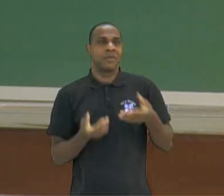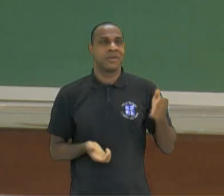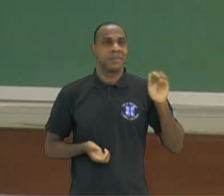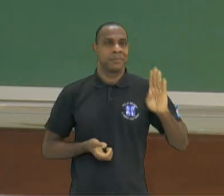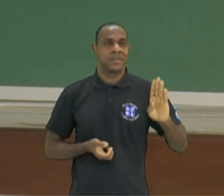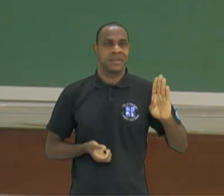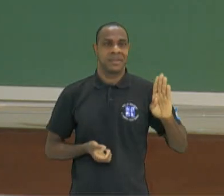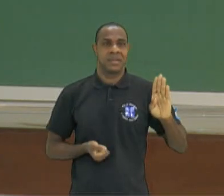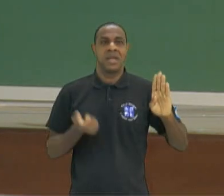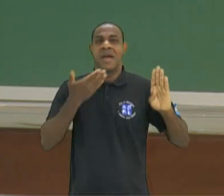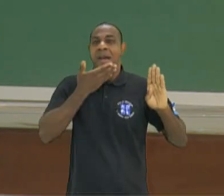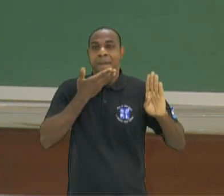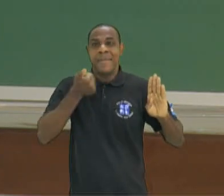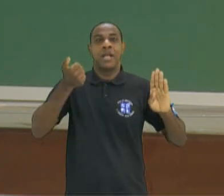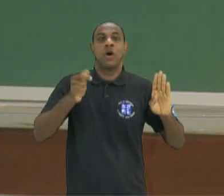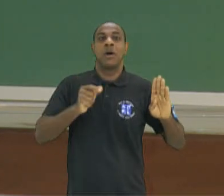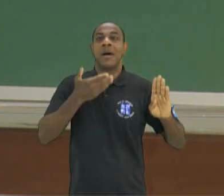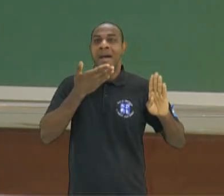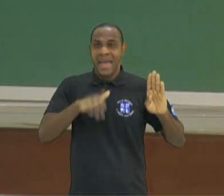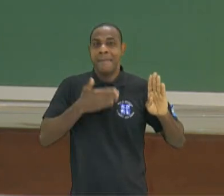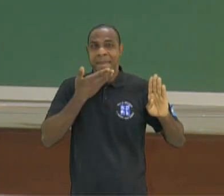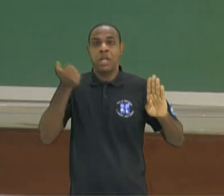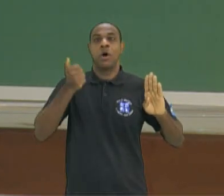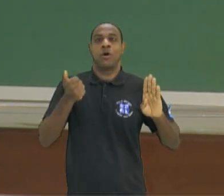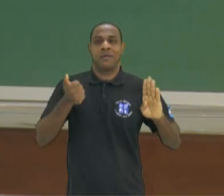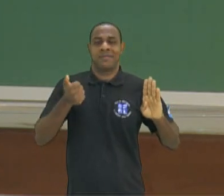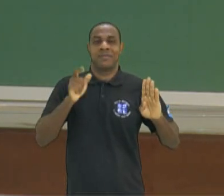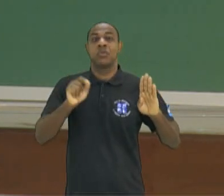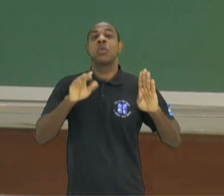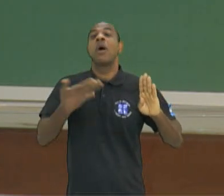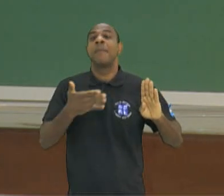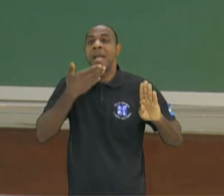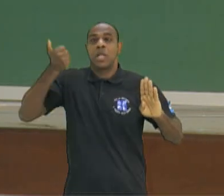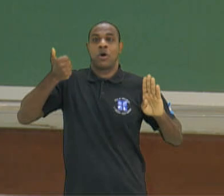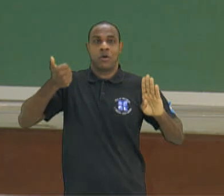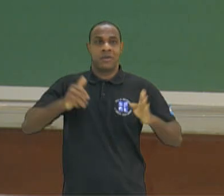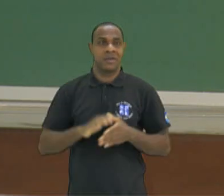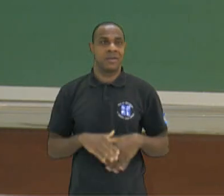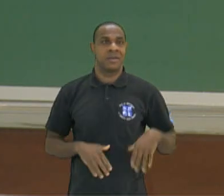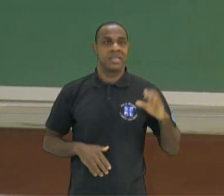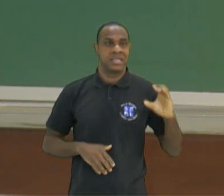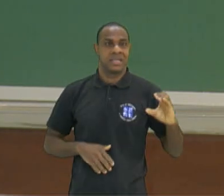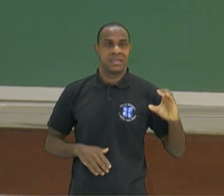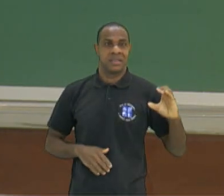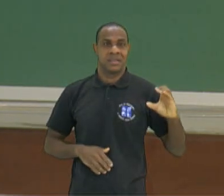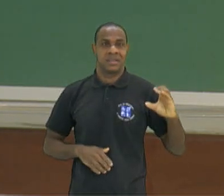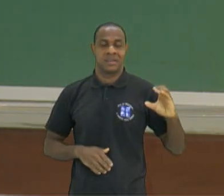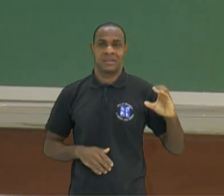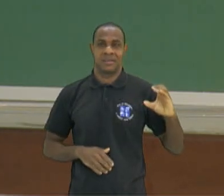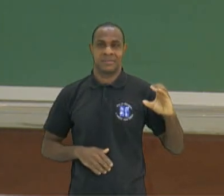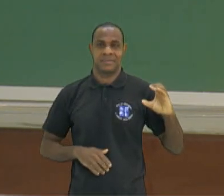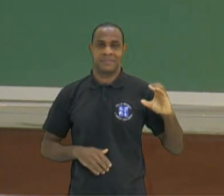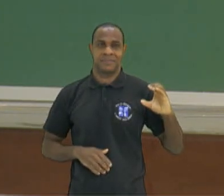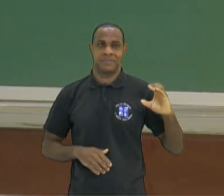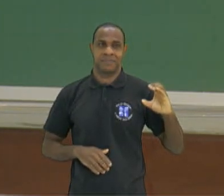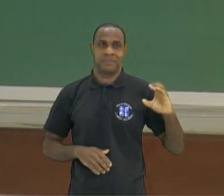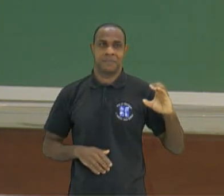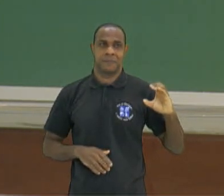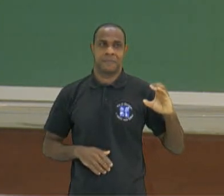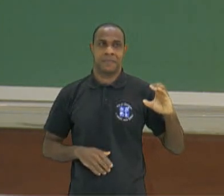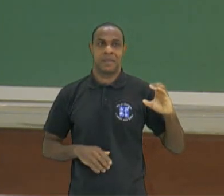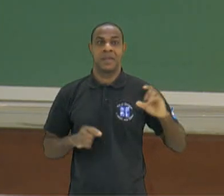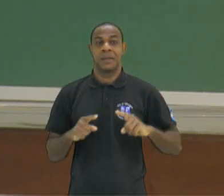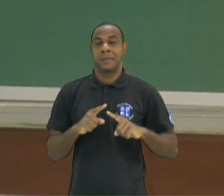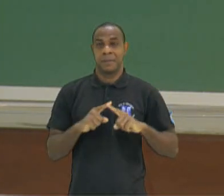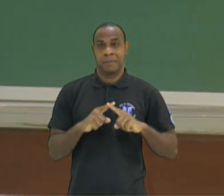nothing, melhor do que nada, são melhores do que nada. E C, but they should not the physical activity,